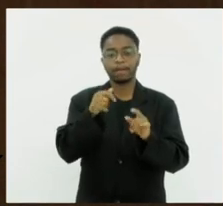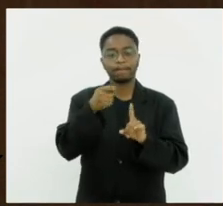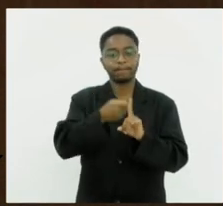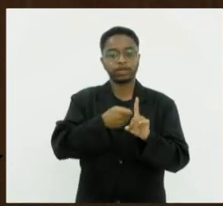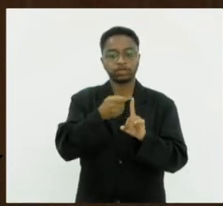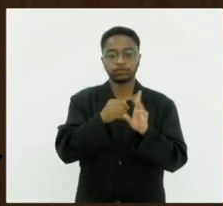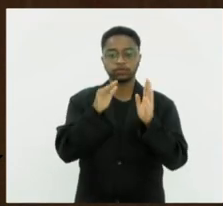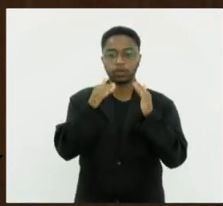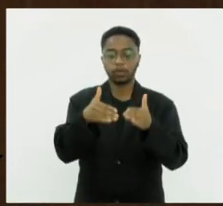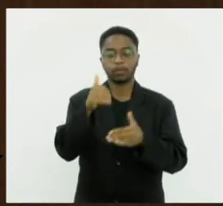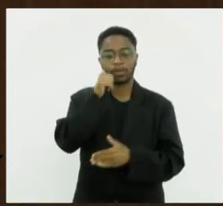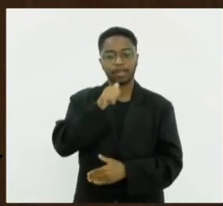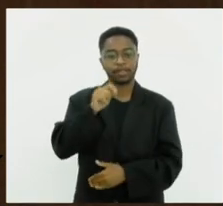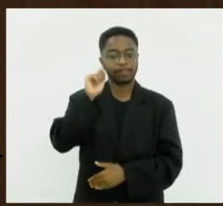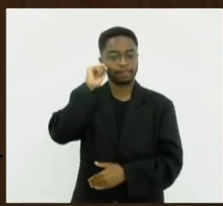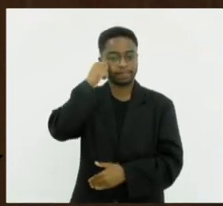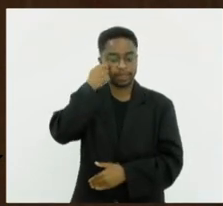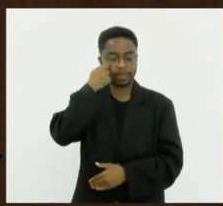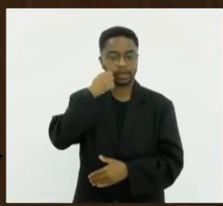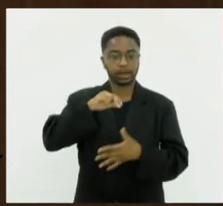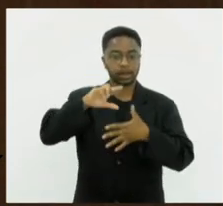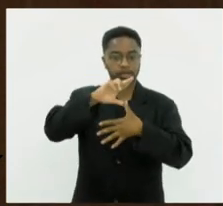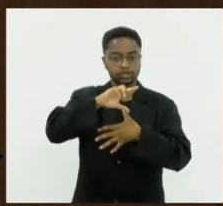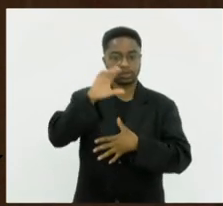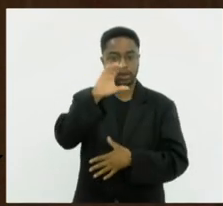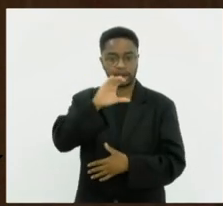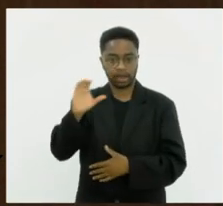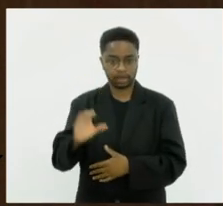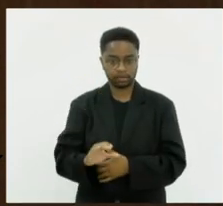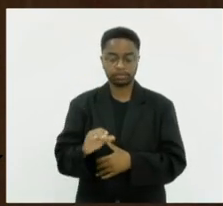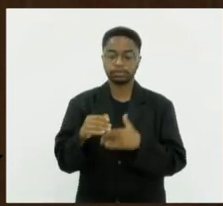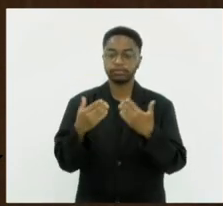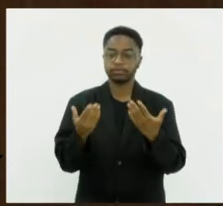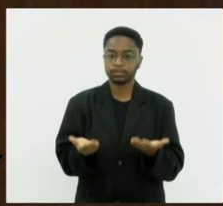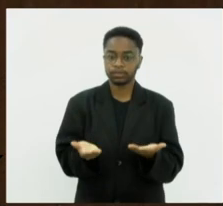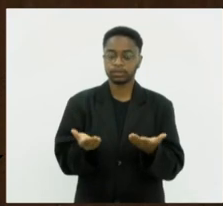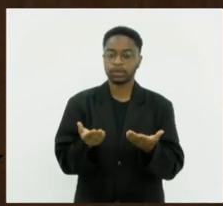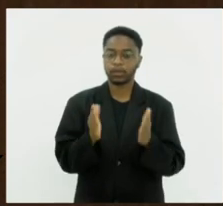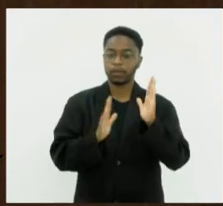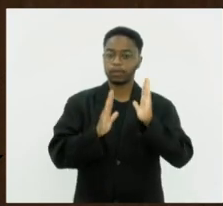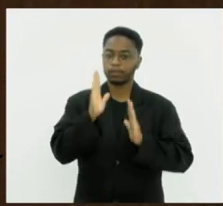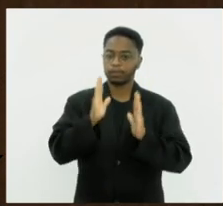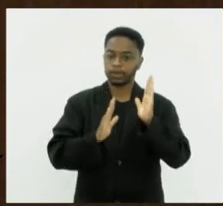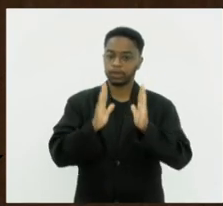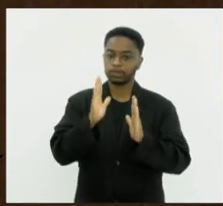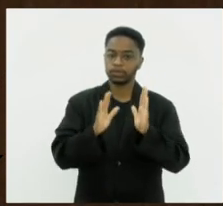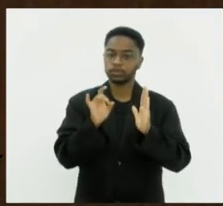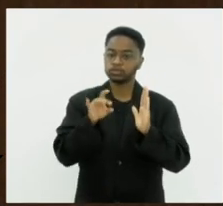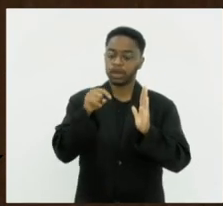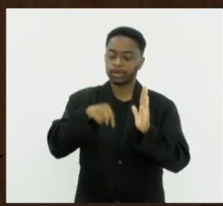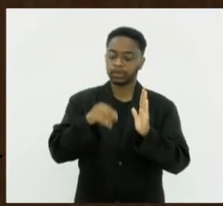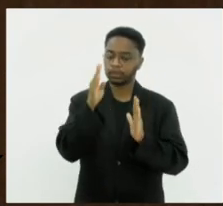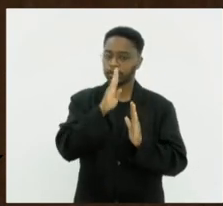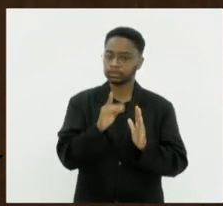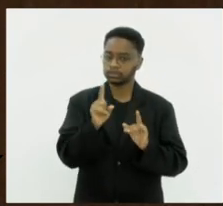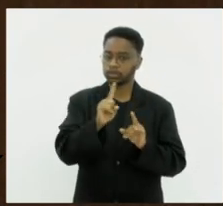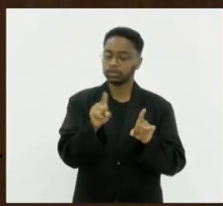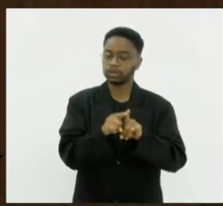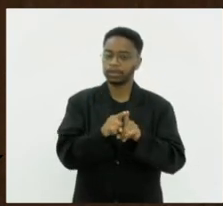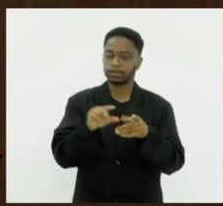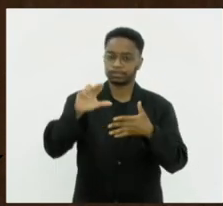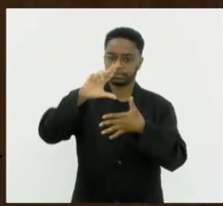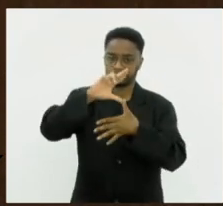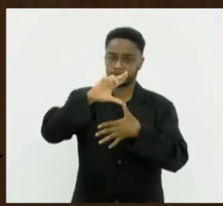das mulheres negras latino-caribenha. É um período, inclusive, não apenas no Brasil, mas em toda a América